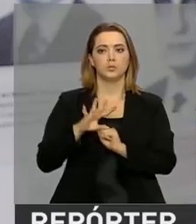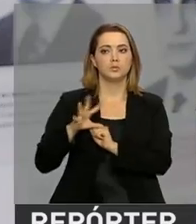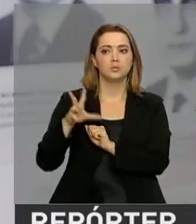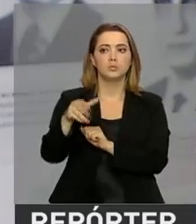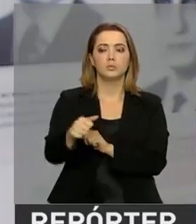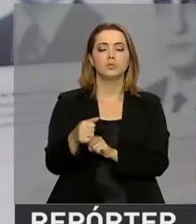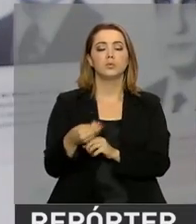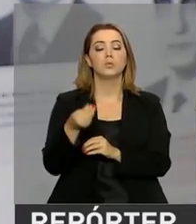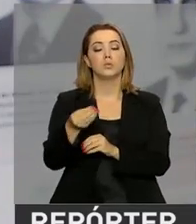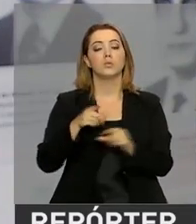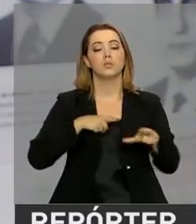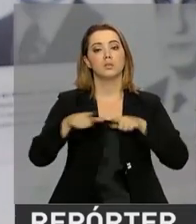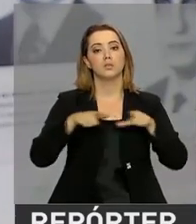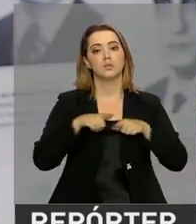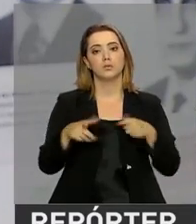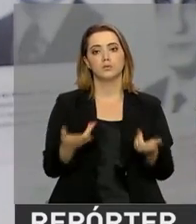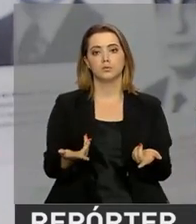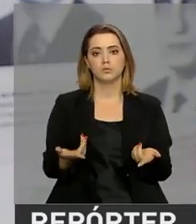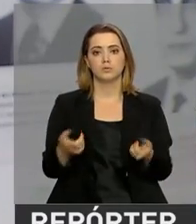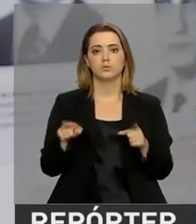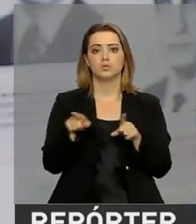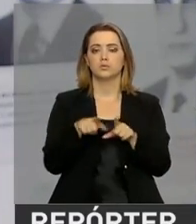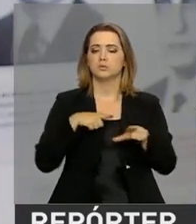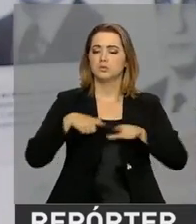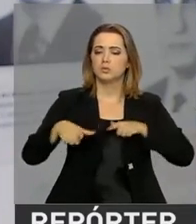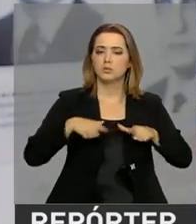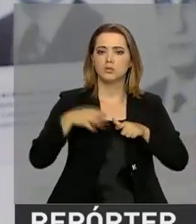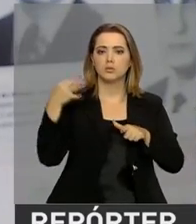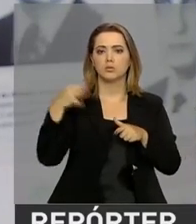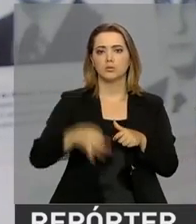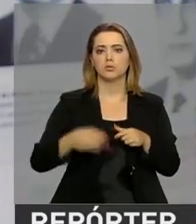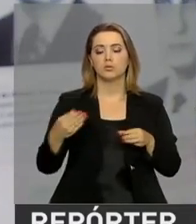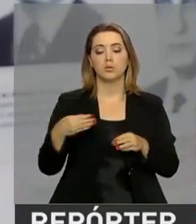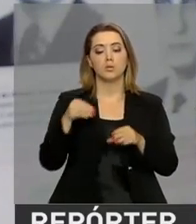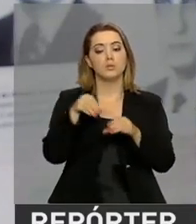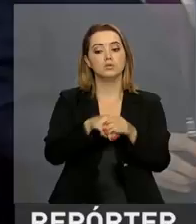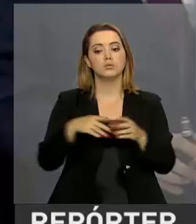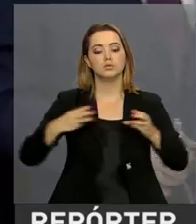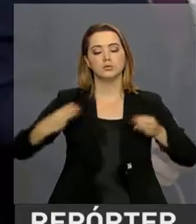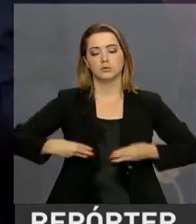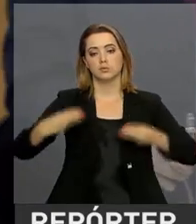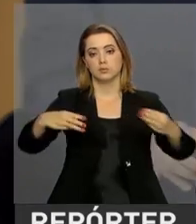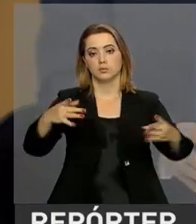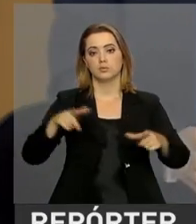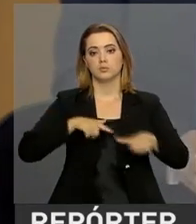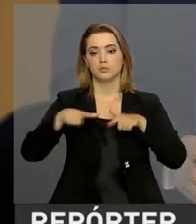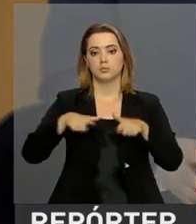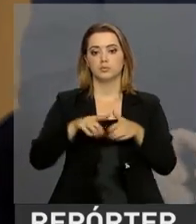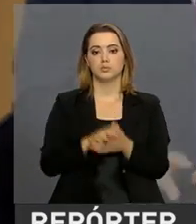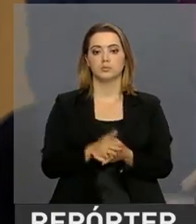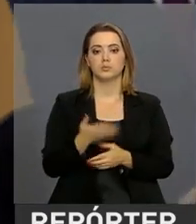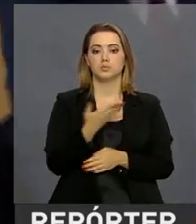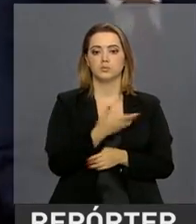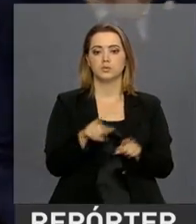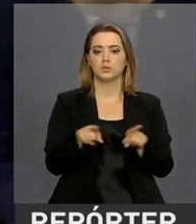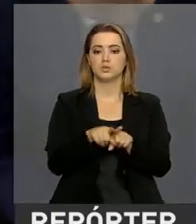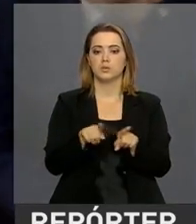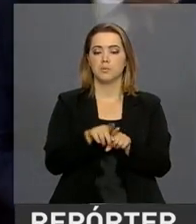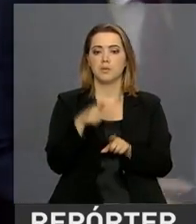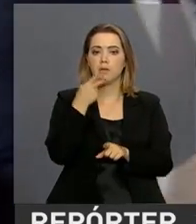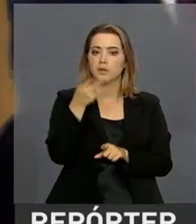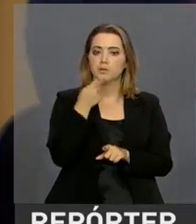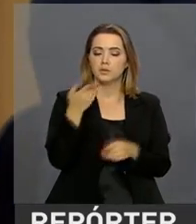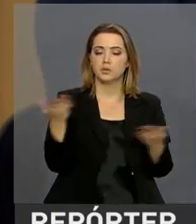de ele exercer as suas atividades no âmbito do ministério do trabalho ronaldo nogueira afirmou ainda que